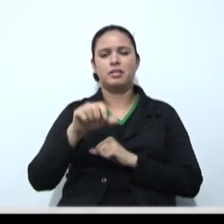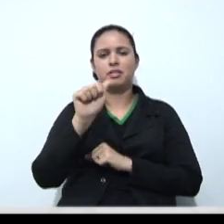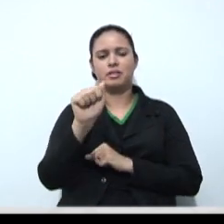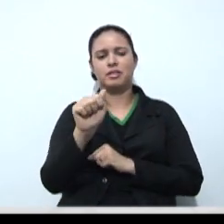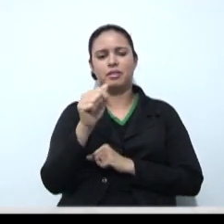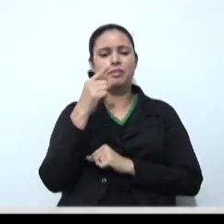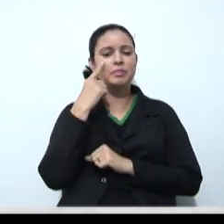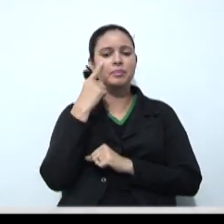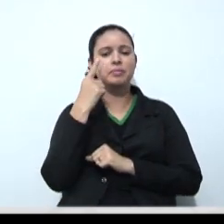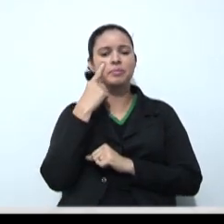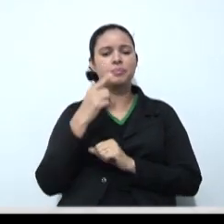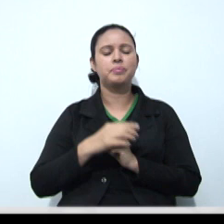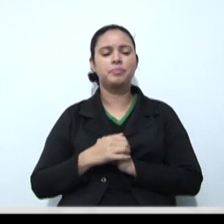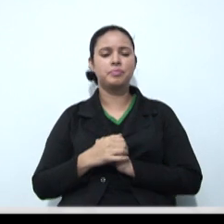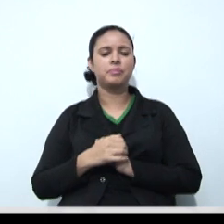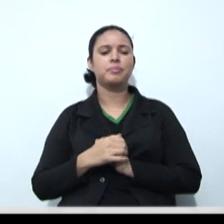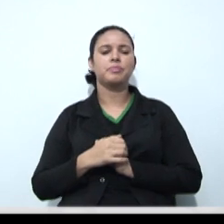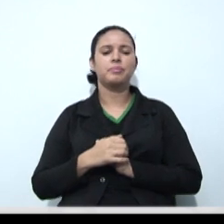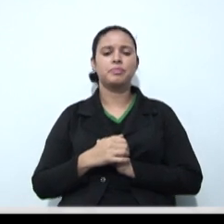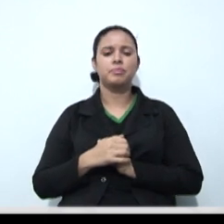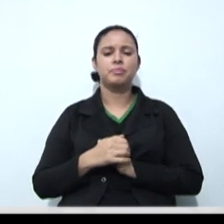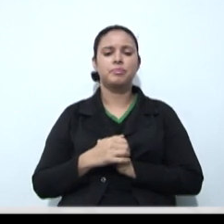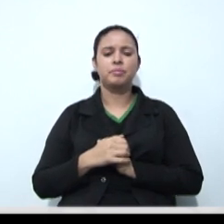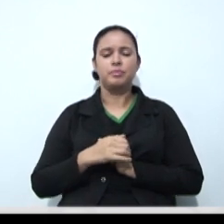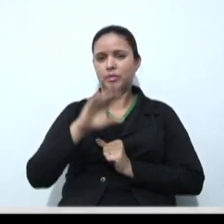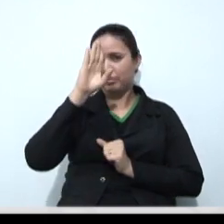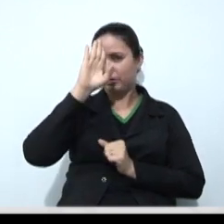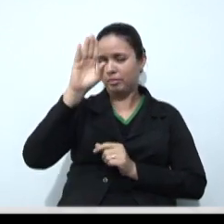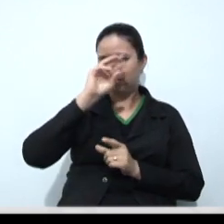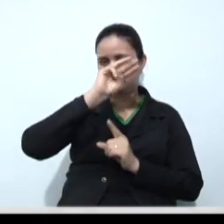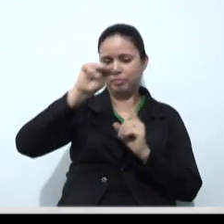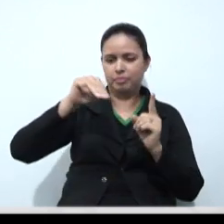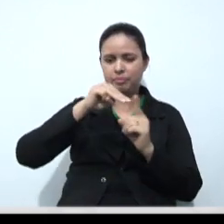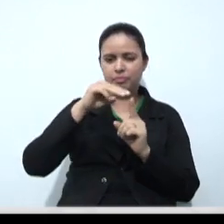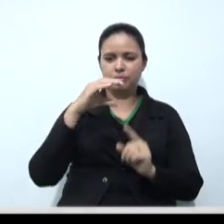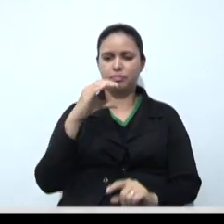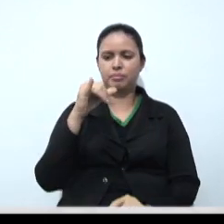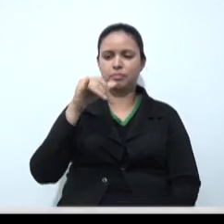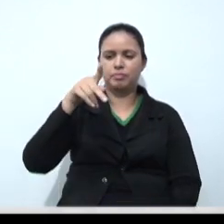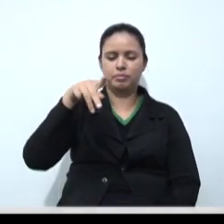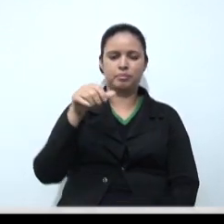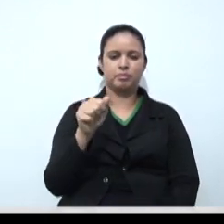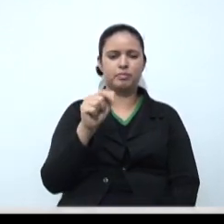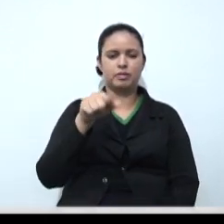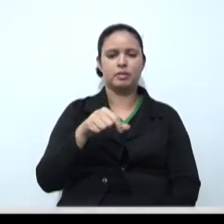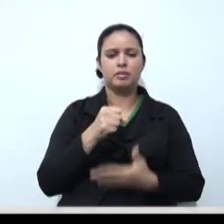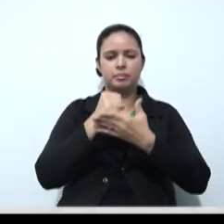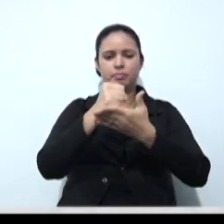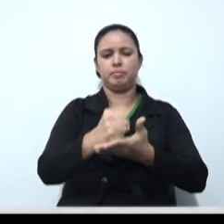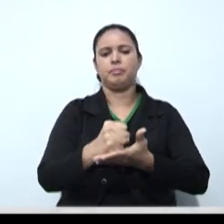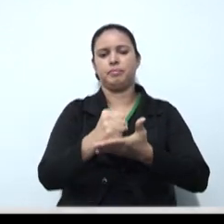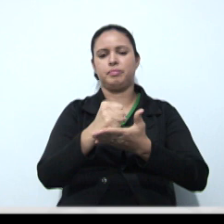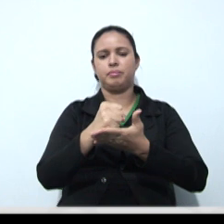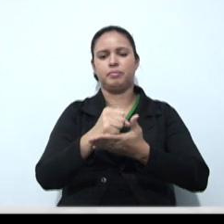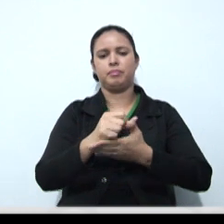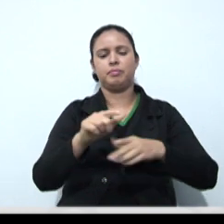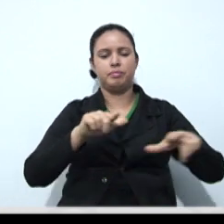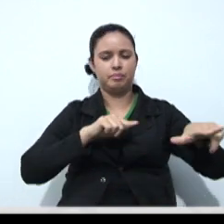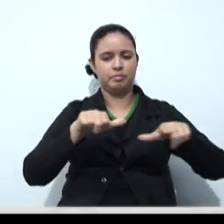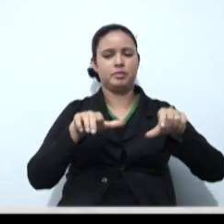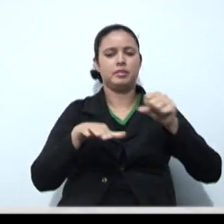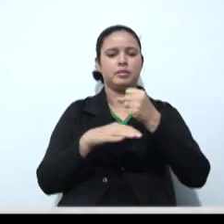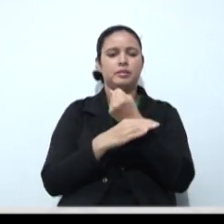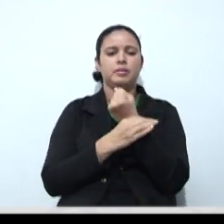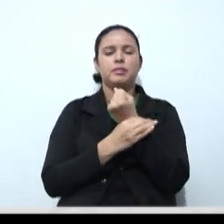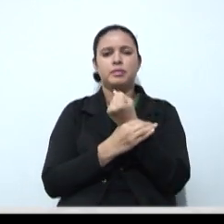vamos ler a letra A. Olha a questão. Qual a principal missão da CIPA? Proporcionar condições de trabalho